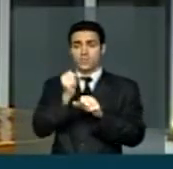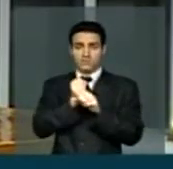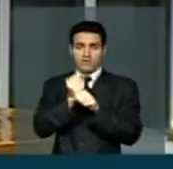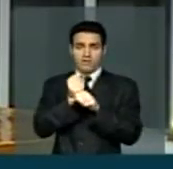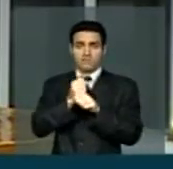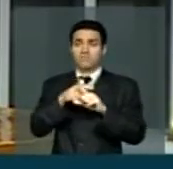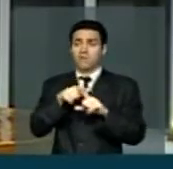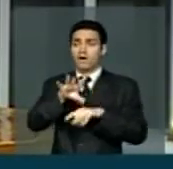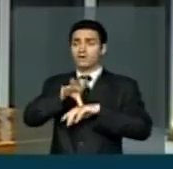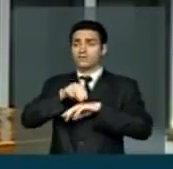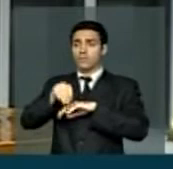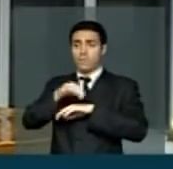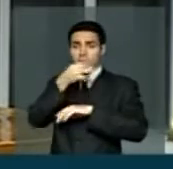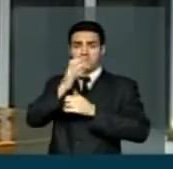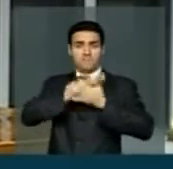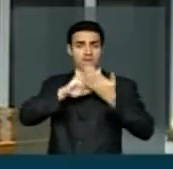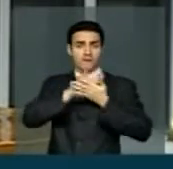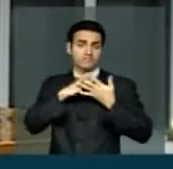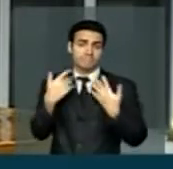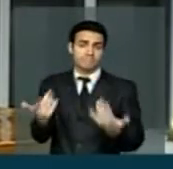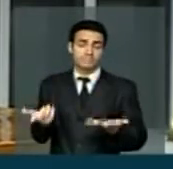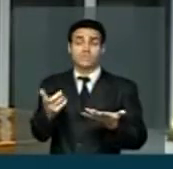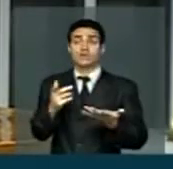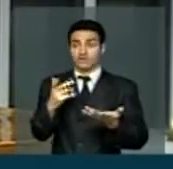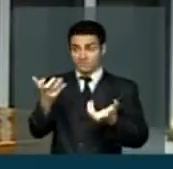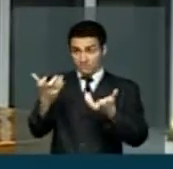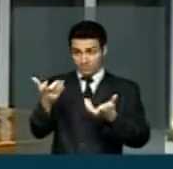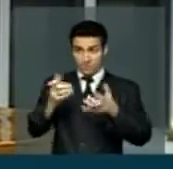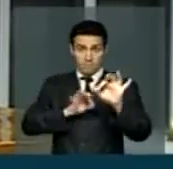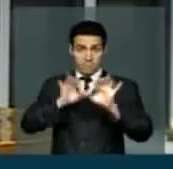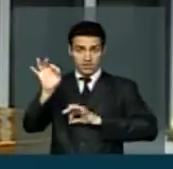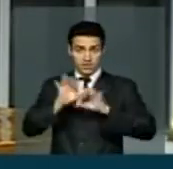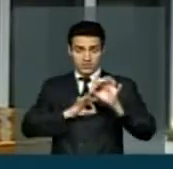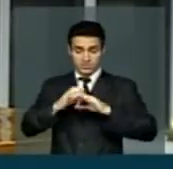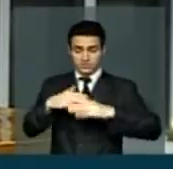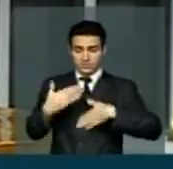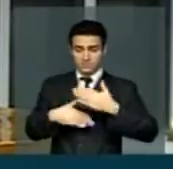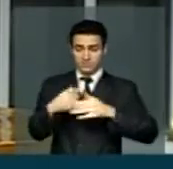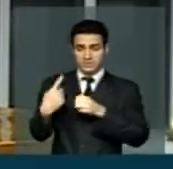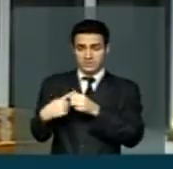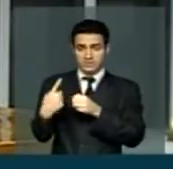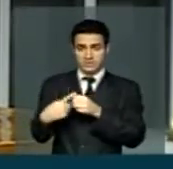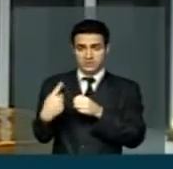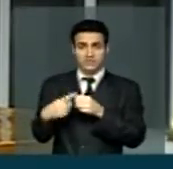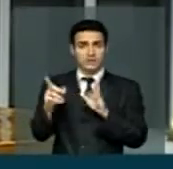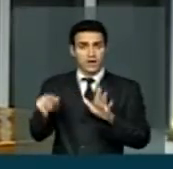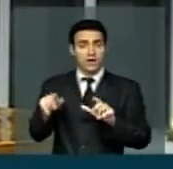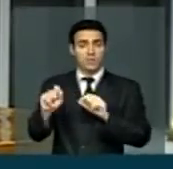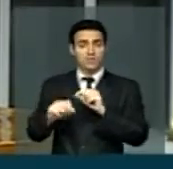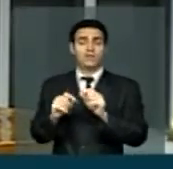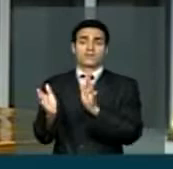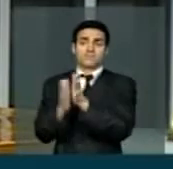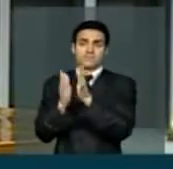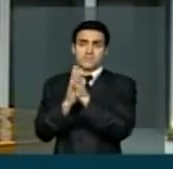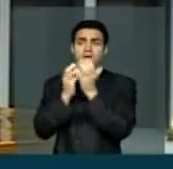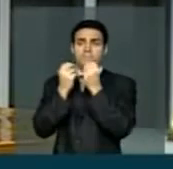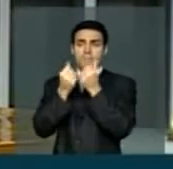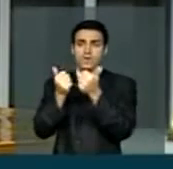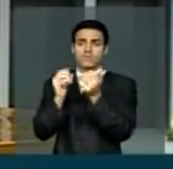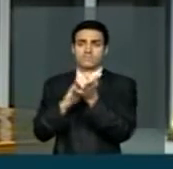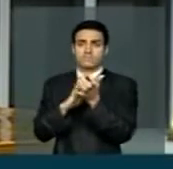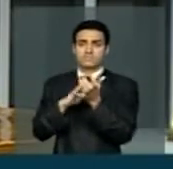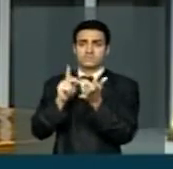anos. Ora, toda iniciativa que busca planejar o desenvolvimento de uma cidade é extremamente louvável e